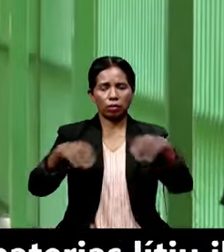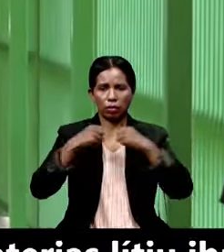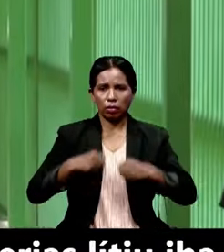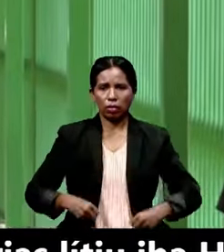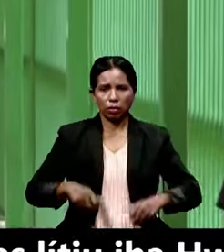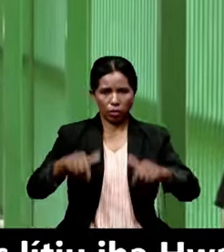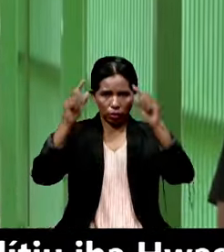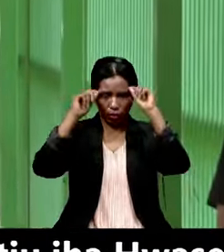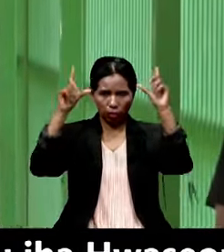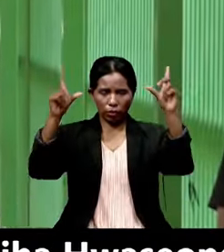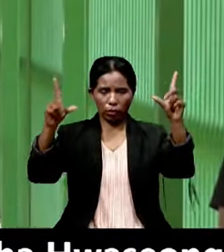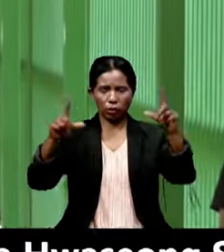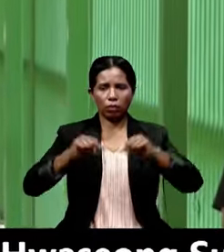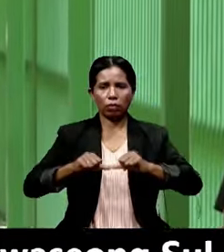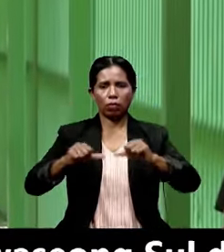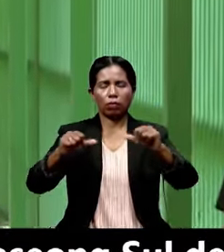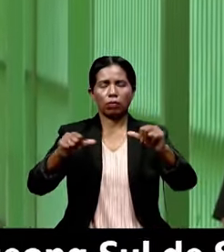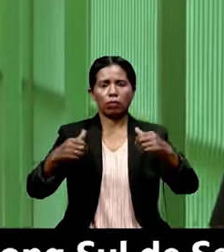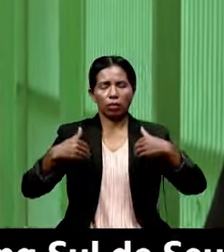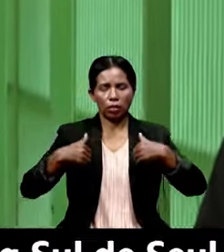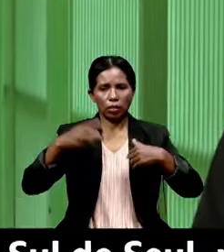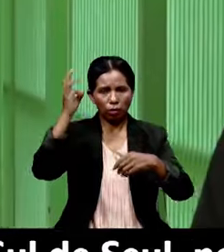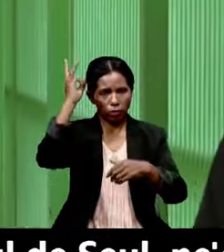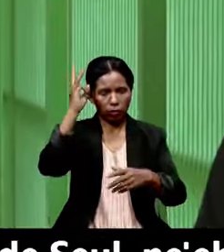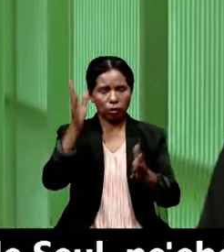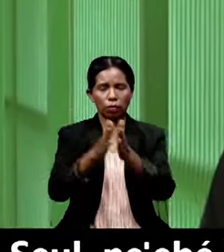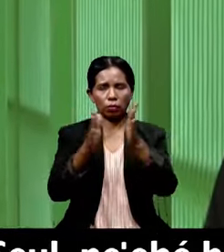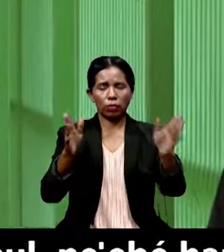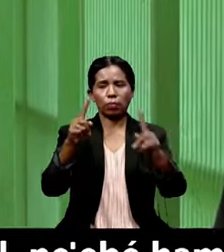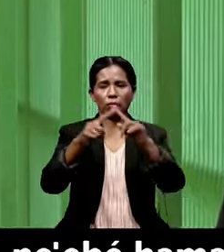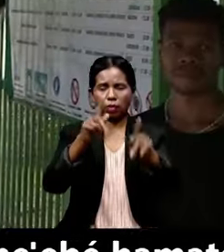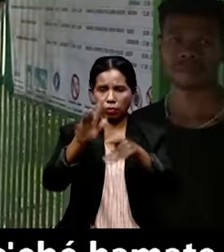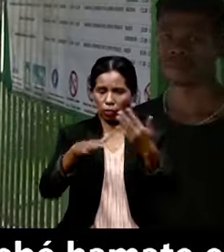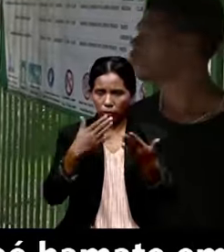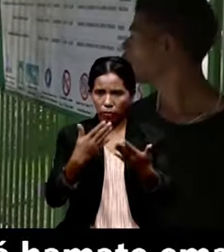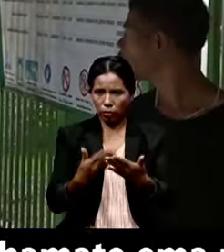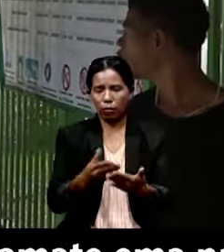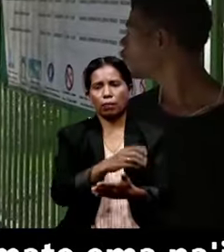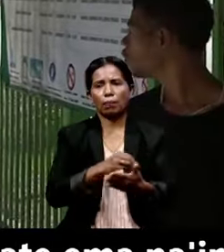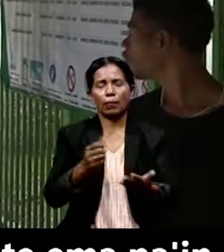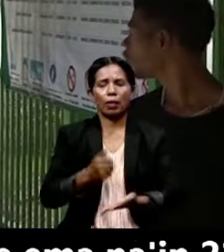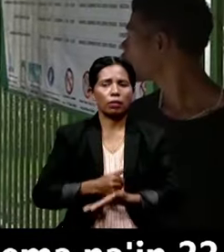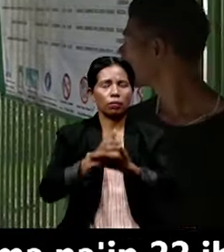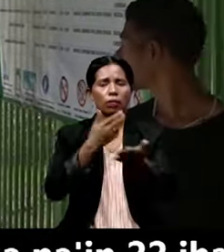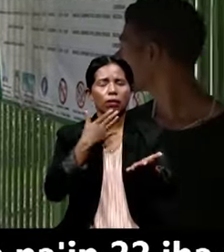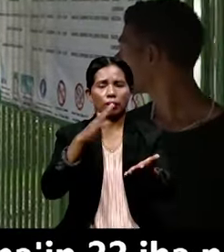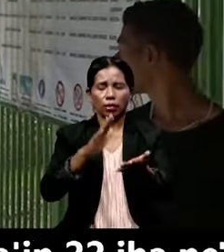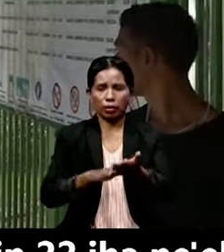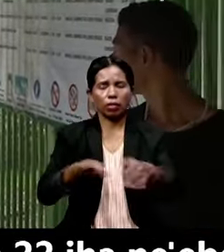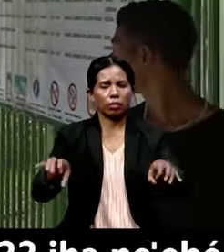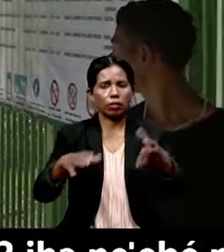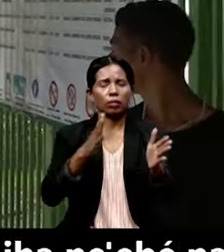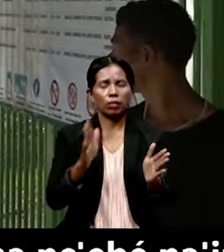a Timor-Leste, deve continuar a moço preocupação boa para o povo, a nessa qualidade de atendimento, recurso humano